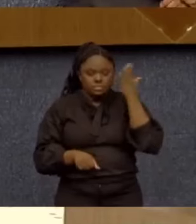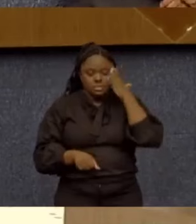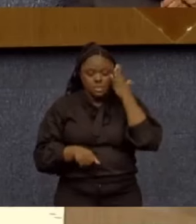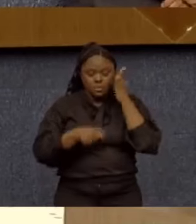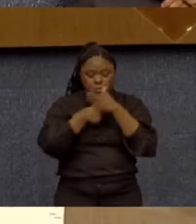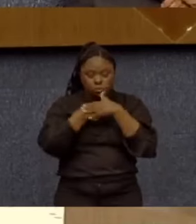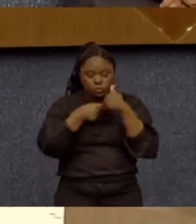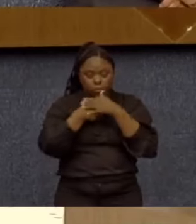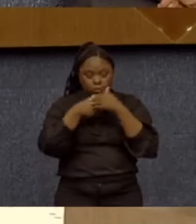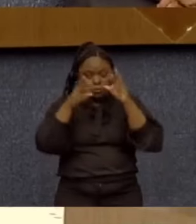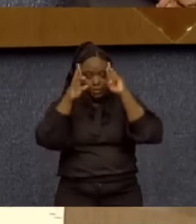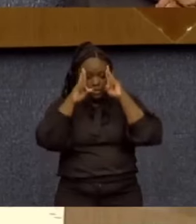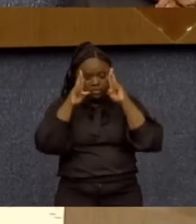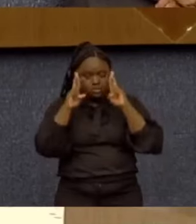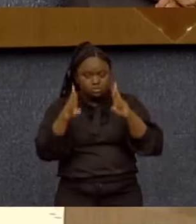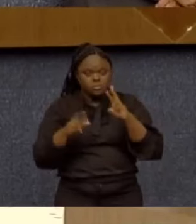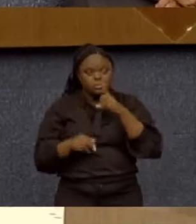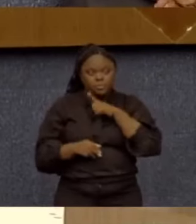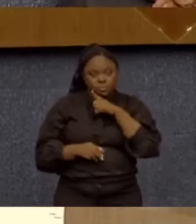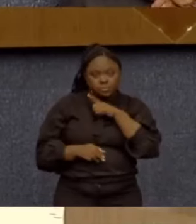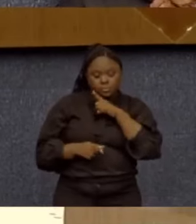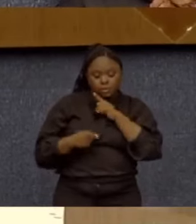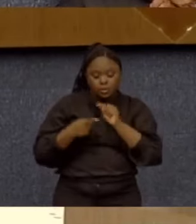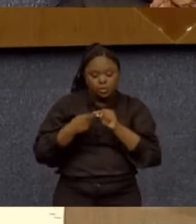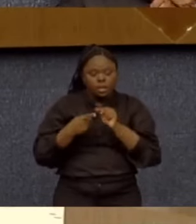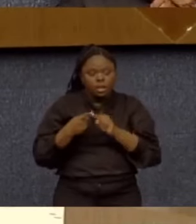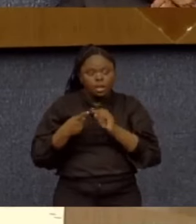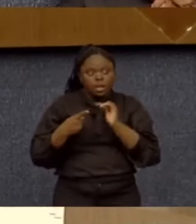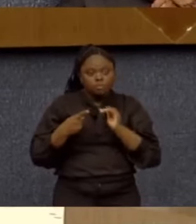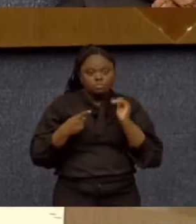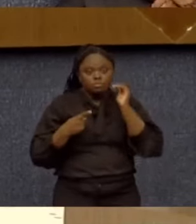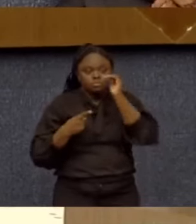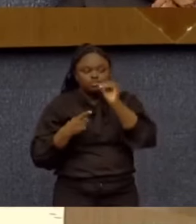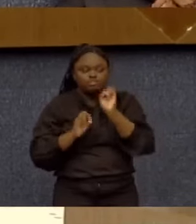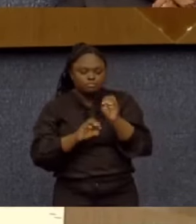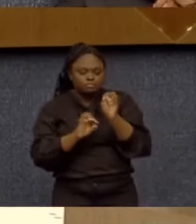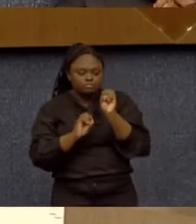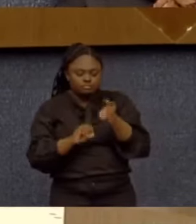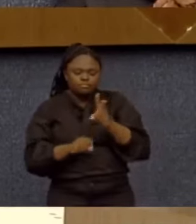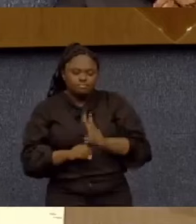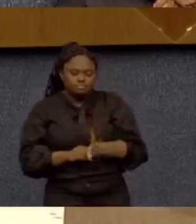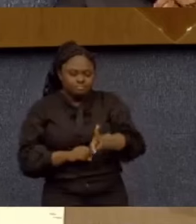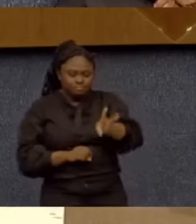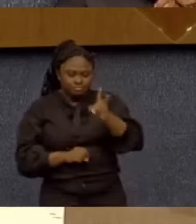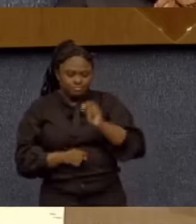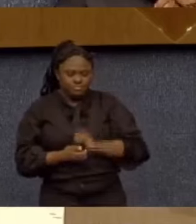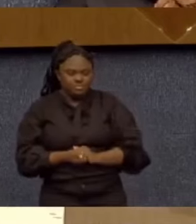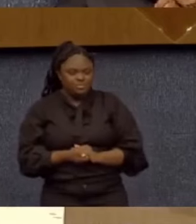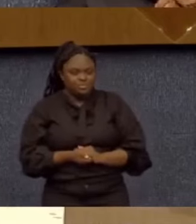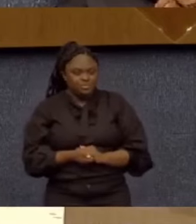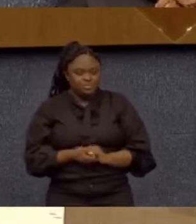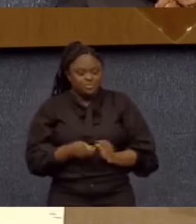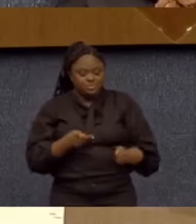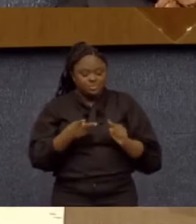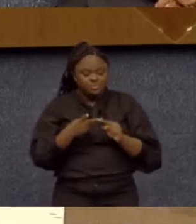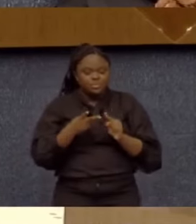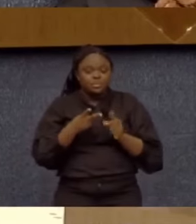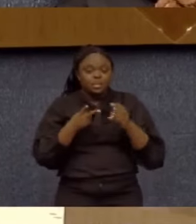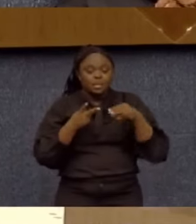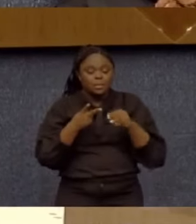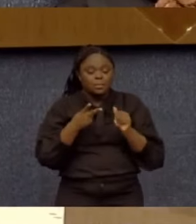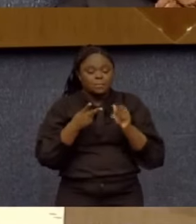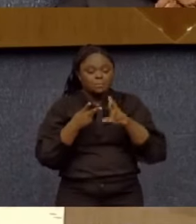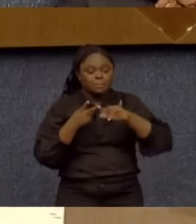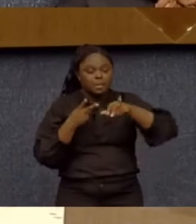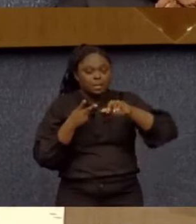carinho e respeito que tenho por ela é enorme e os ensinamentos levarei para sempre. A Maria José